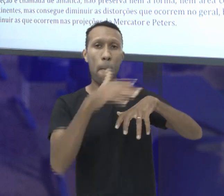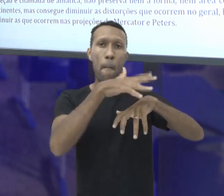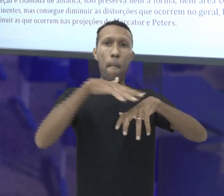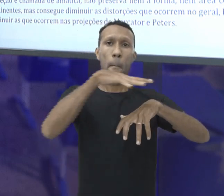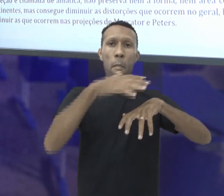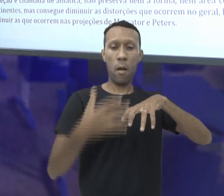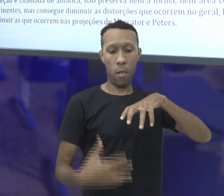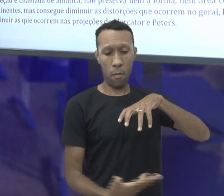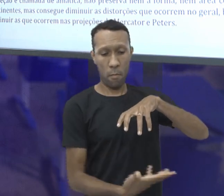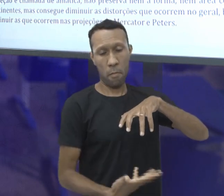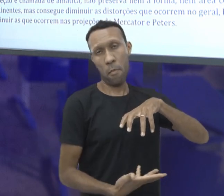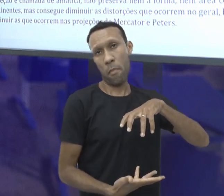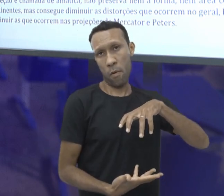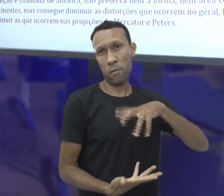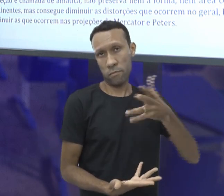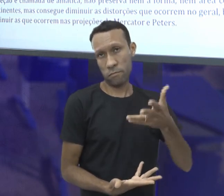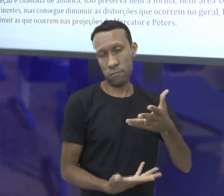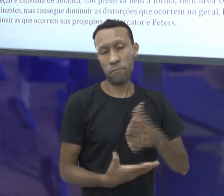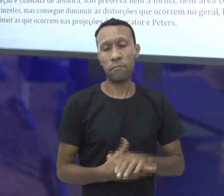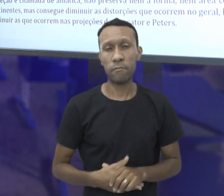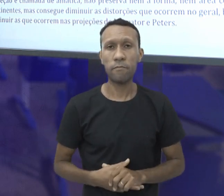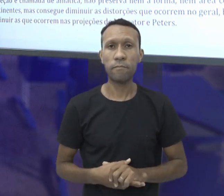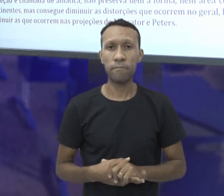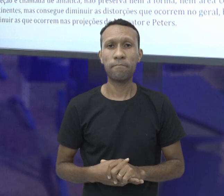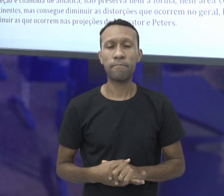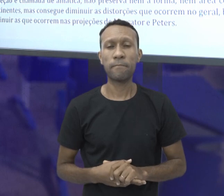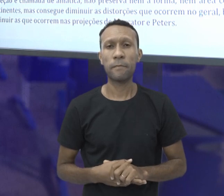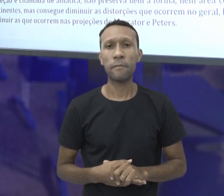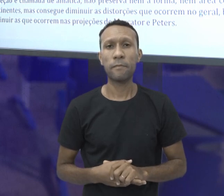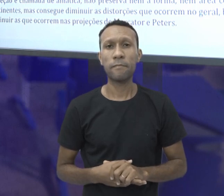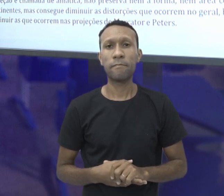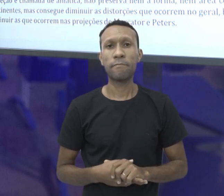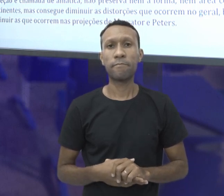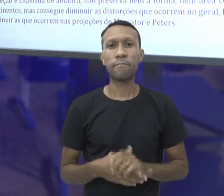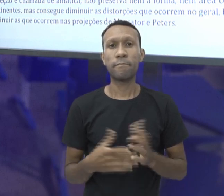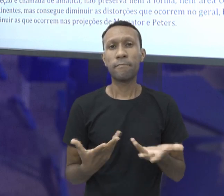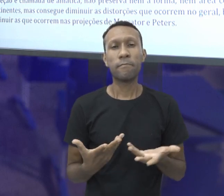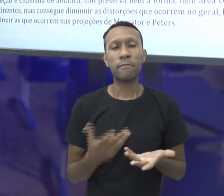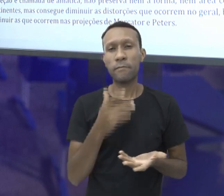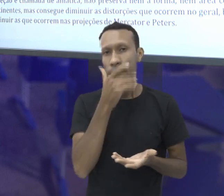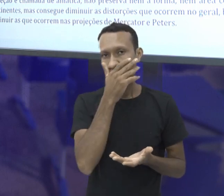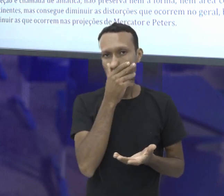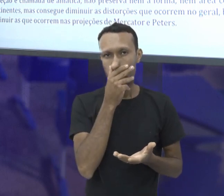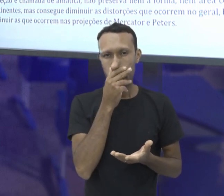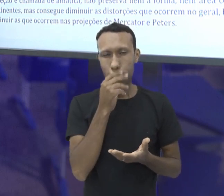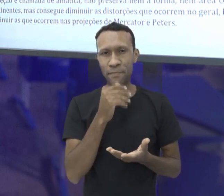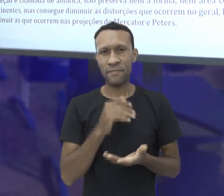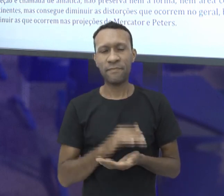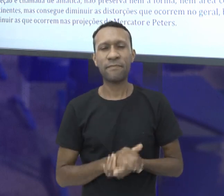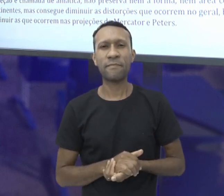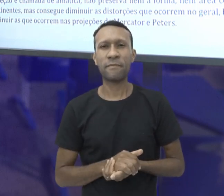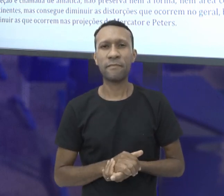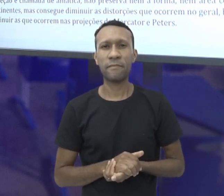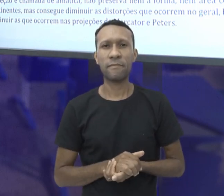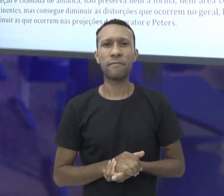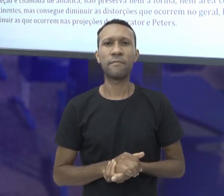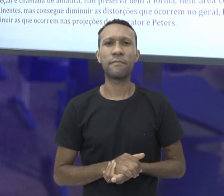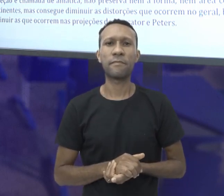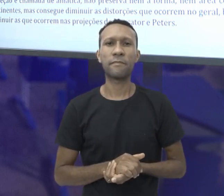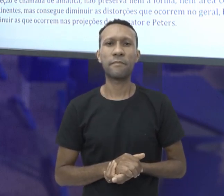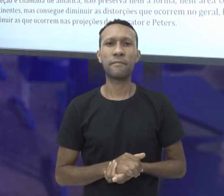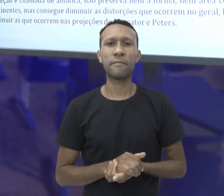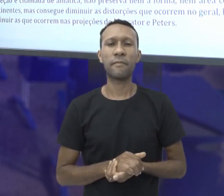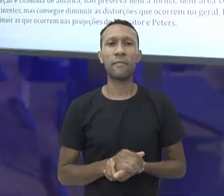polos. E sim, ela é afilática. Não preserva nenhuma forma, nem área